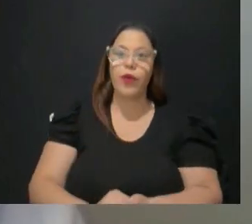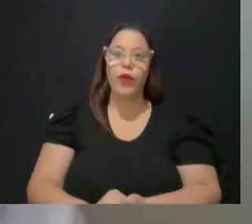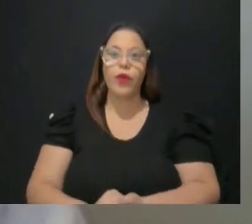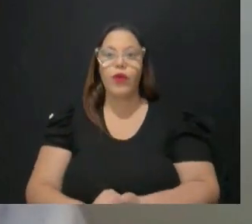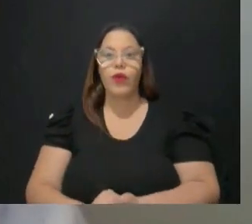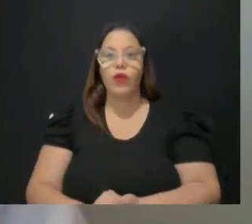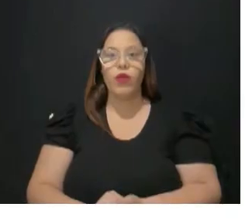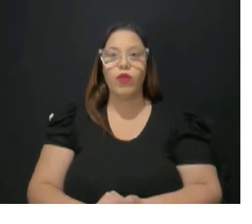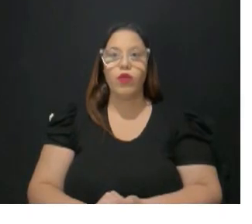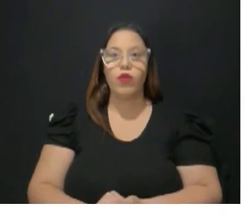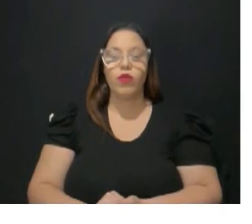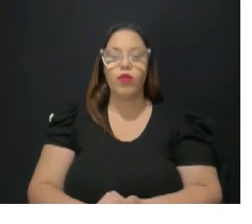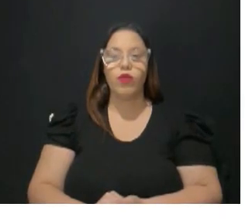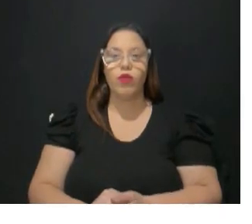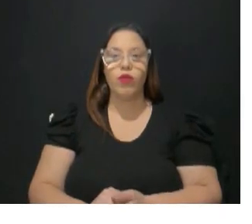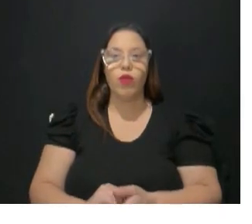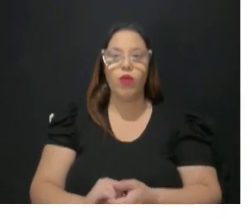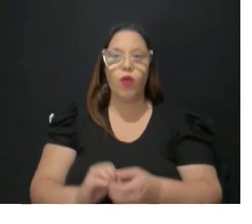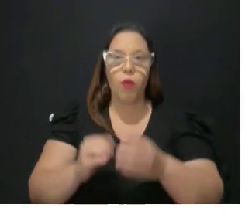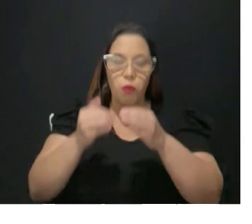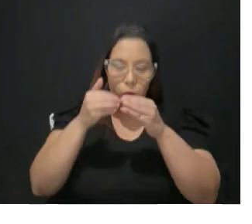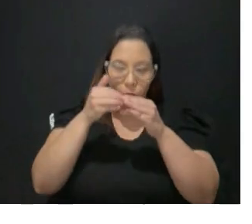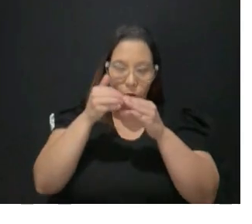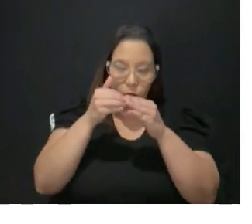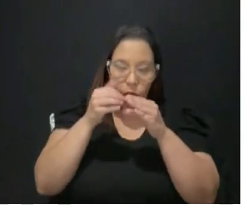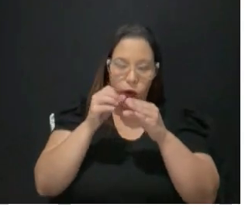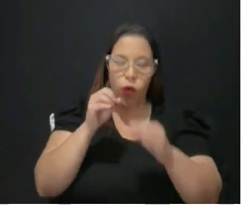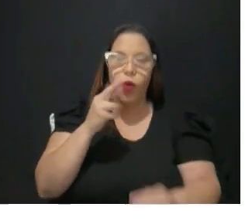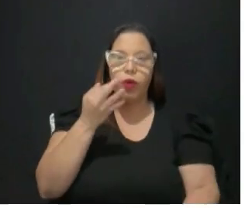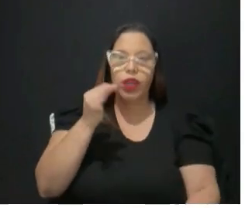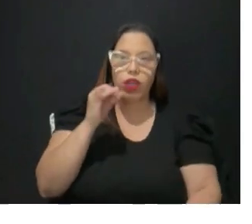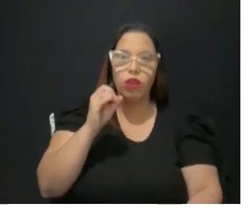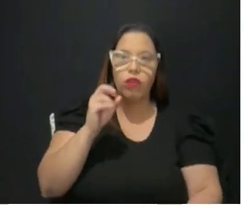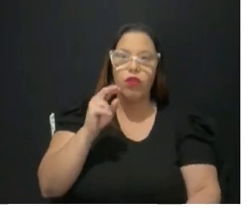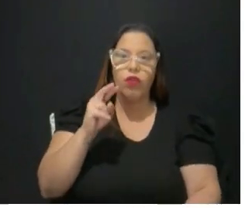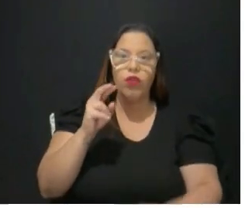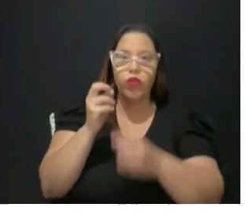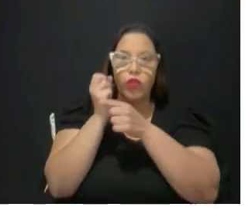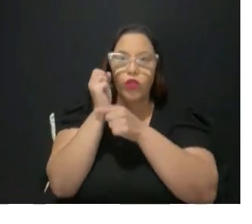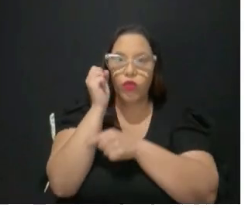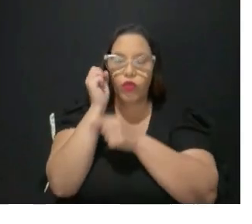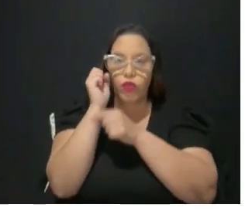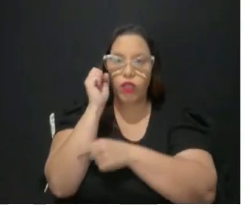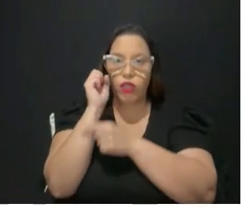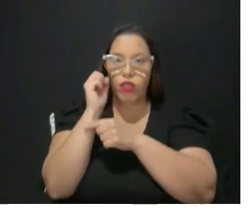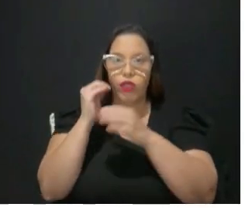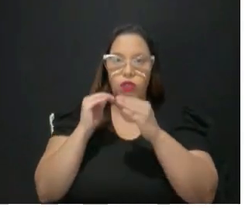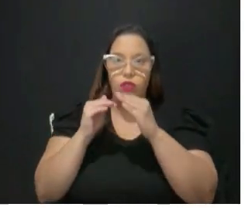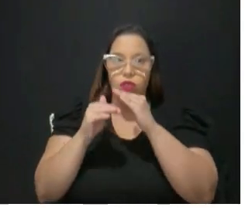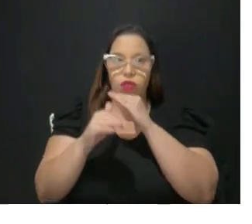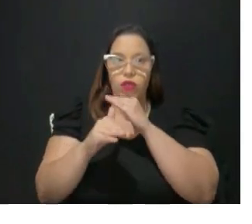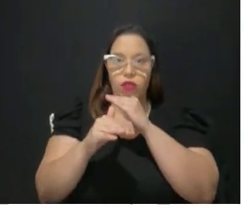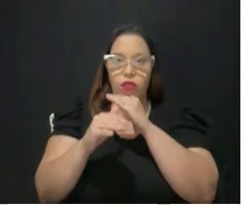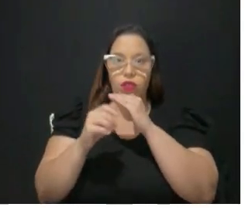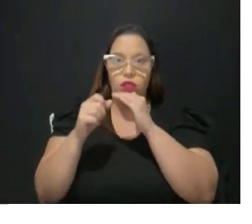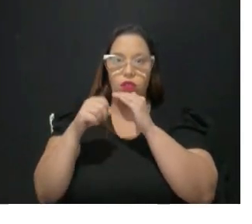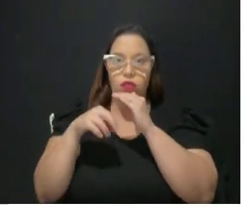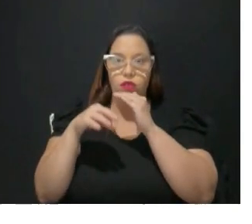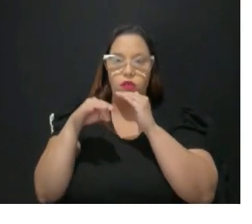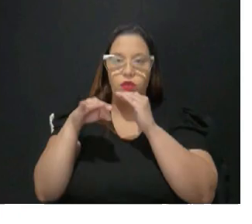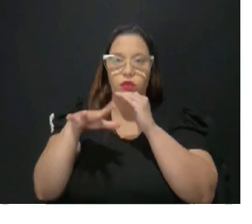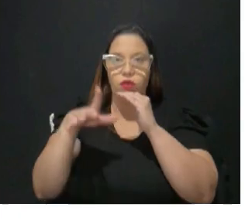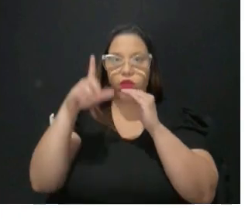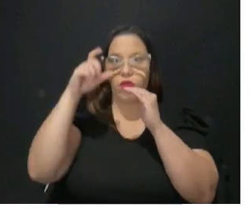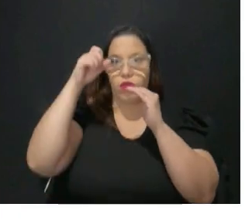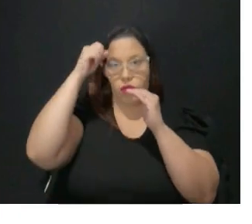encefálico, é uma obstrução de um vaso que vai irrigar